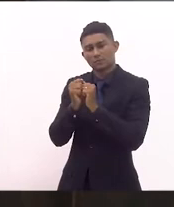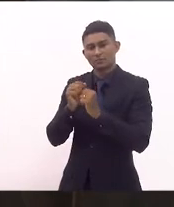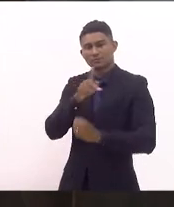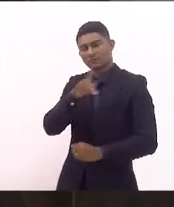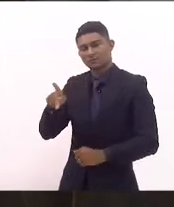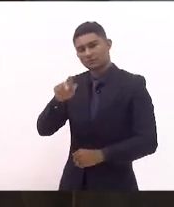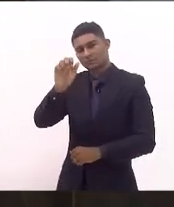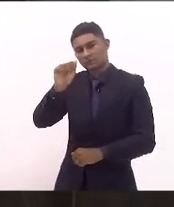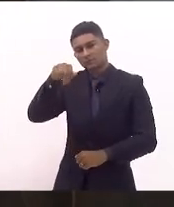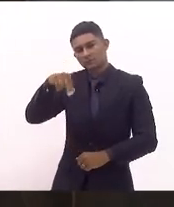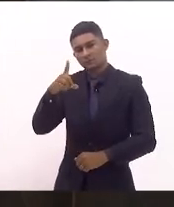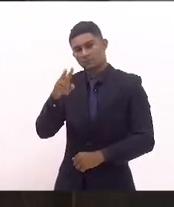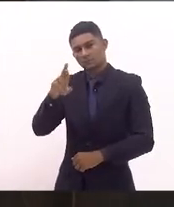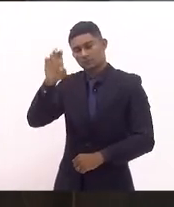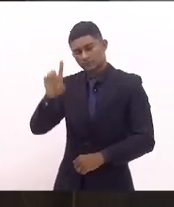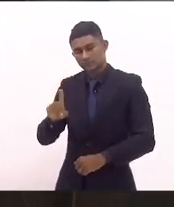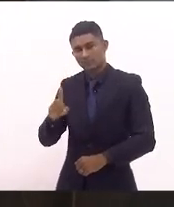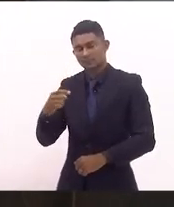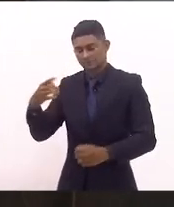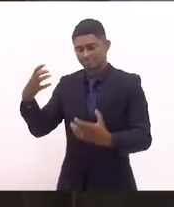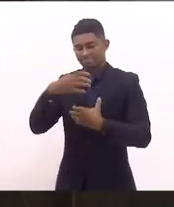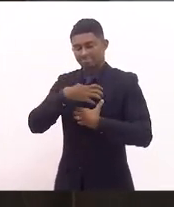Siciliani. Estou muito feliz.